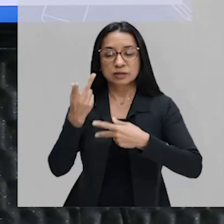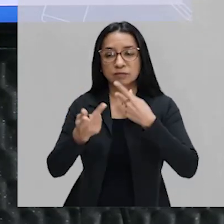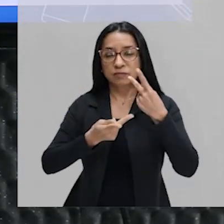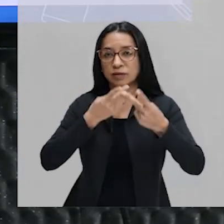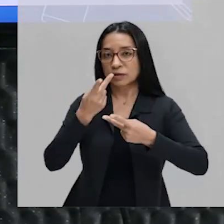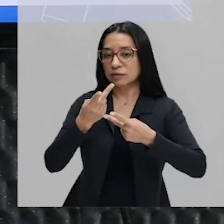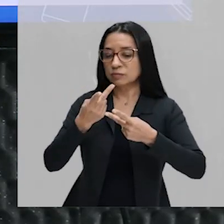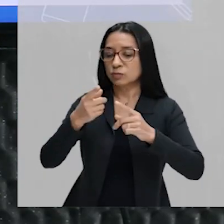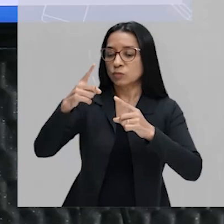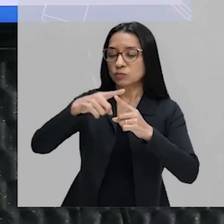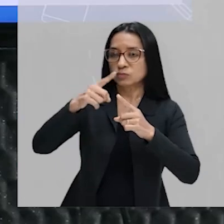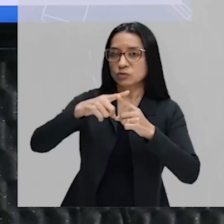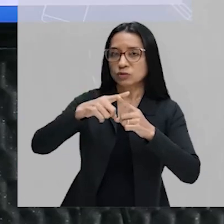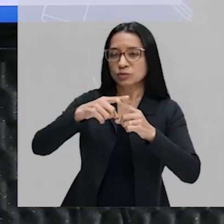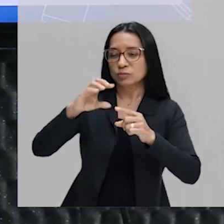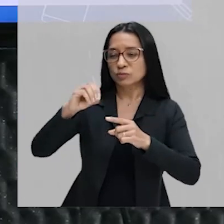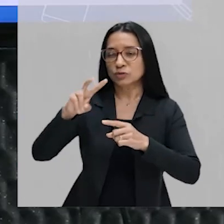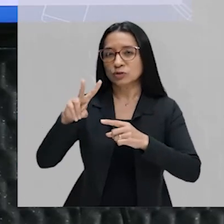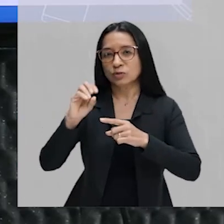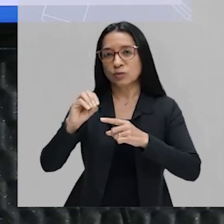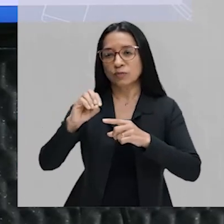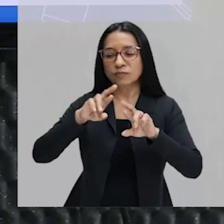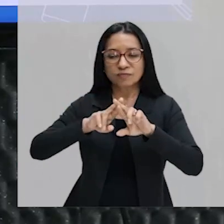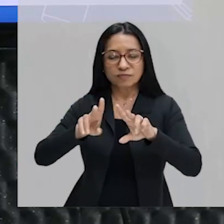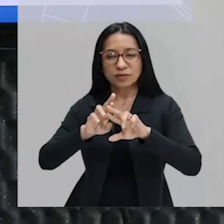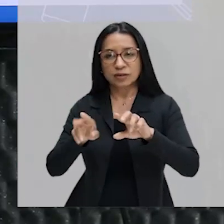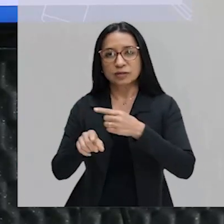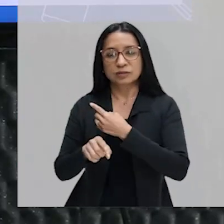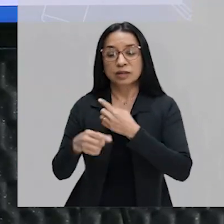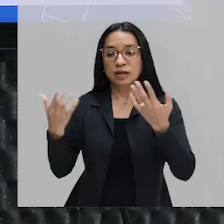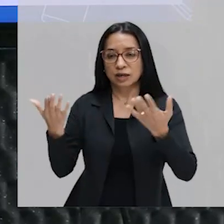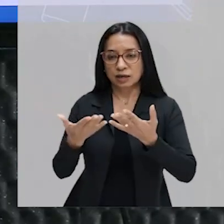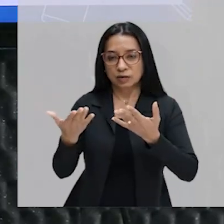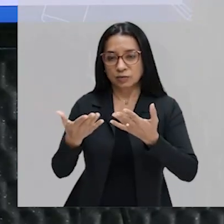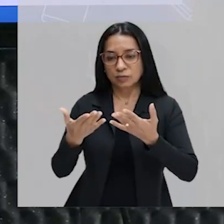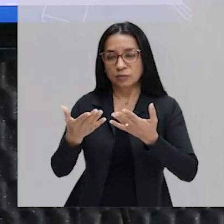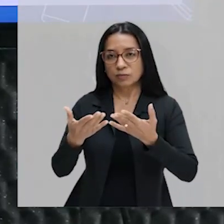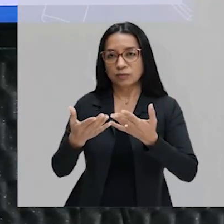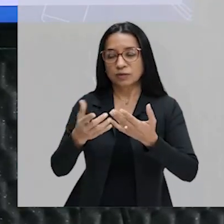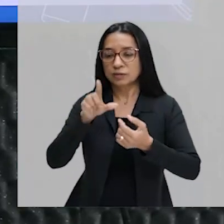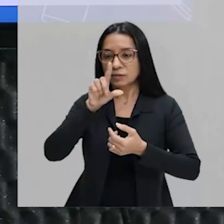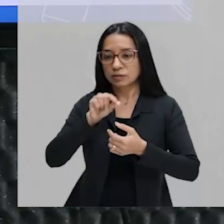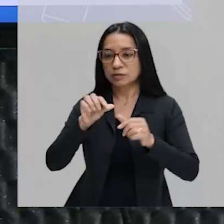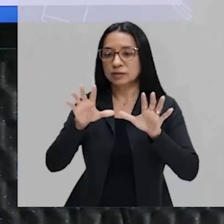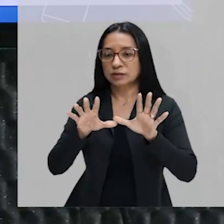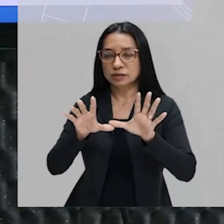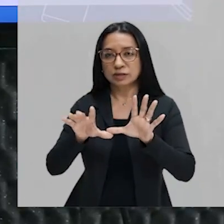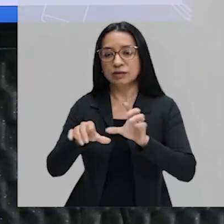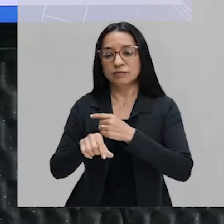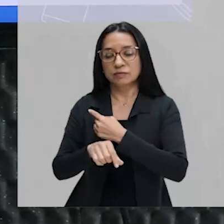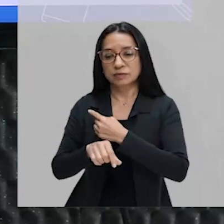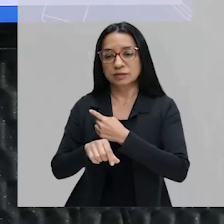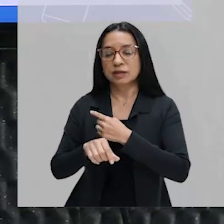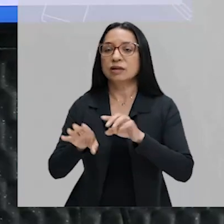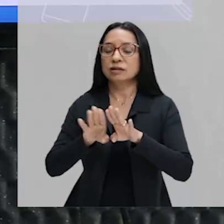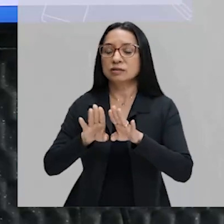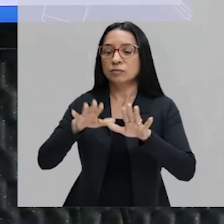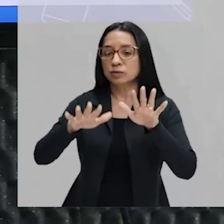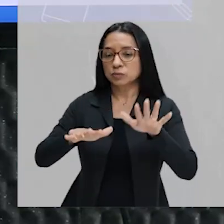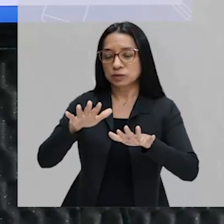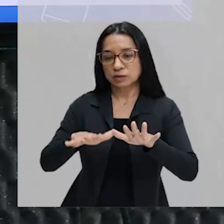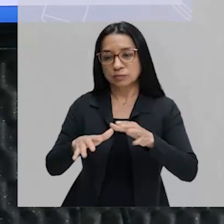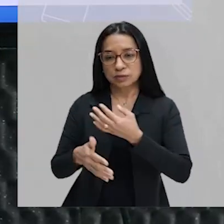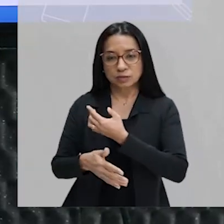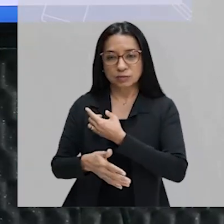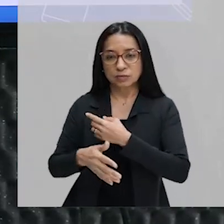ovo heterolécito. Aí a gente está agora nas aves e nos répteis, é o ovo do tipo telolécito. E